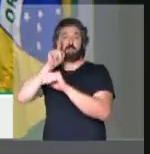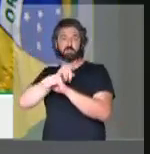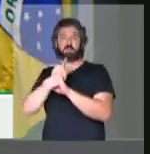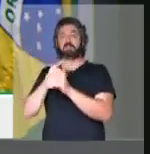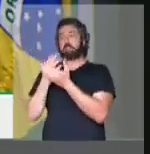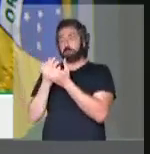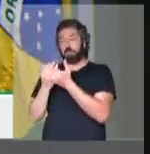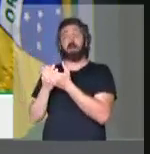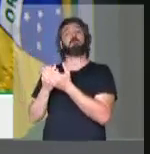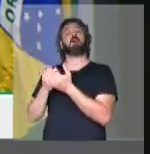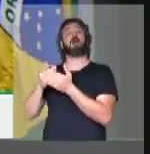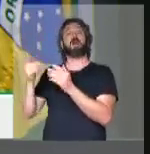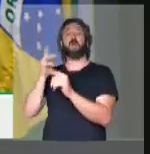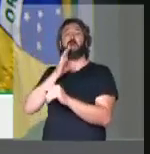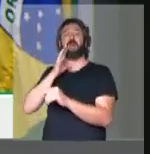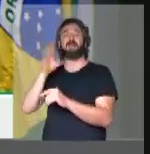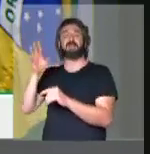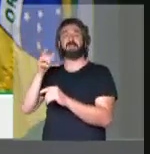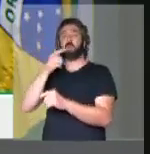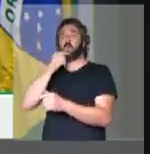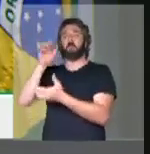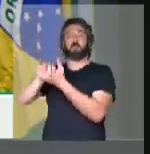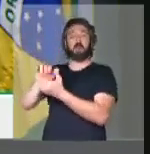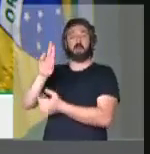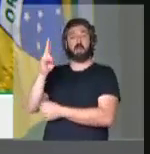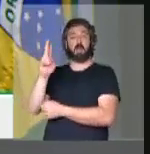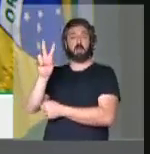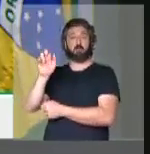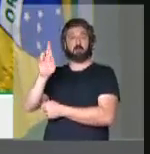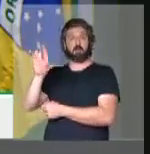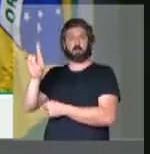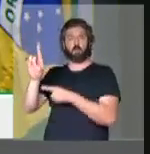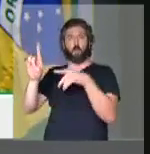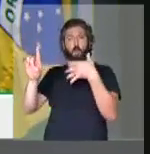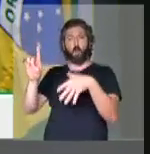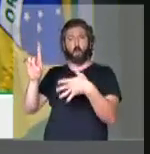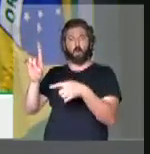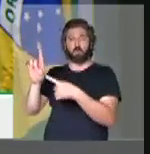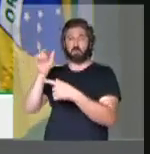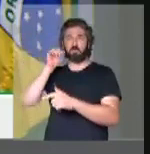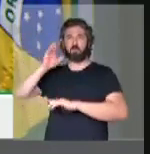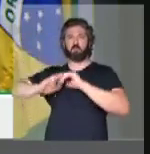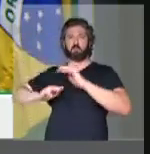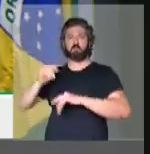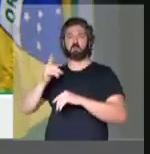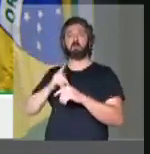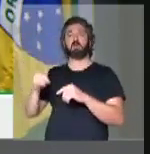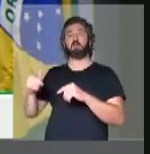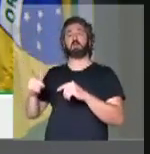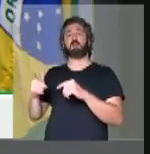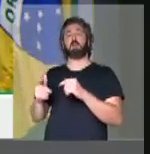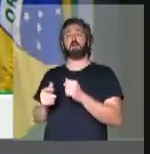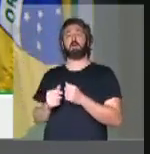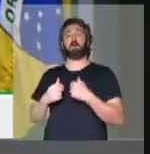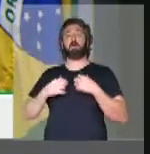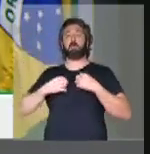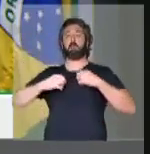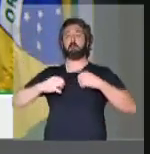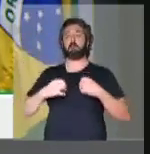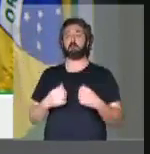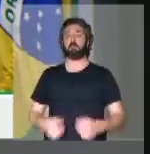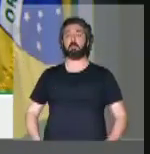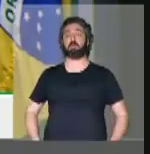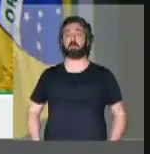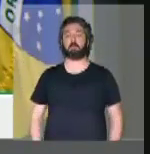seu marido, foi estudar em Harvard. Ele é altamente competente e que teve assessores do nível